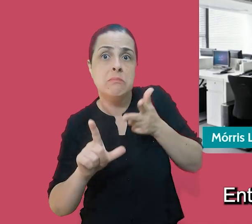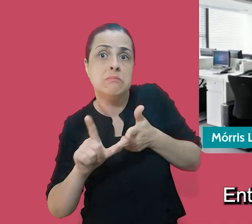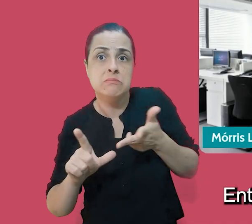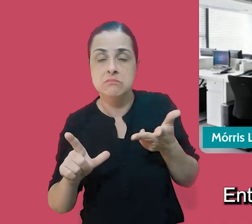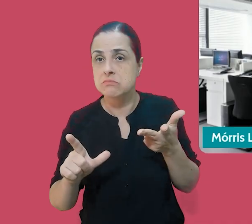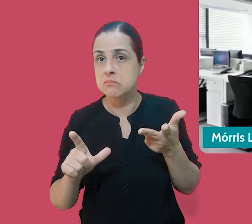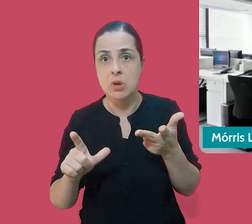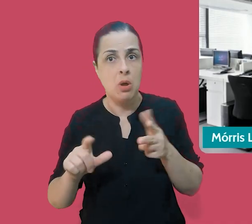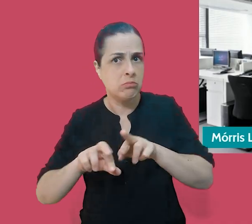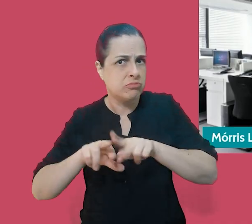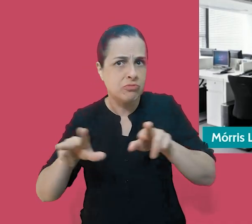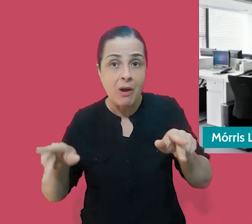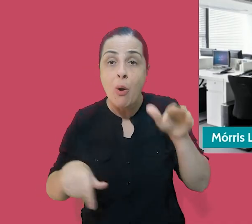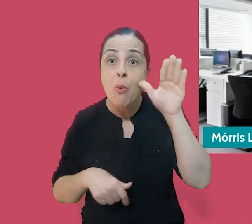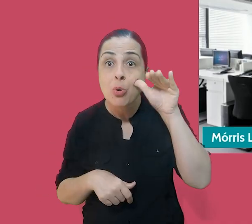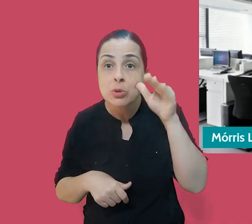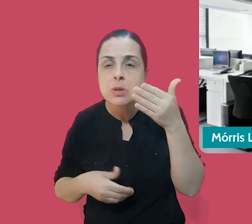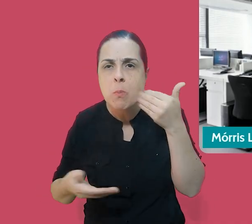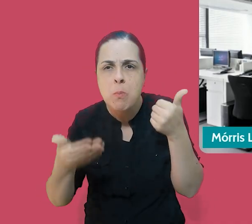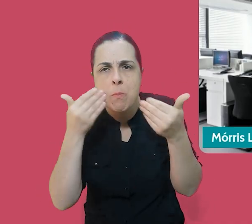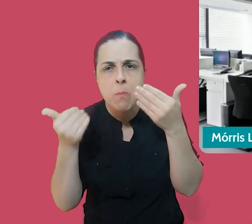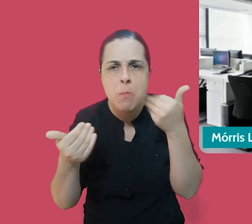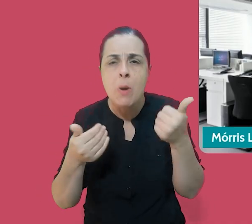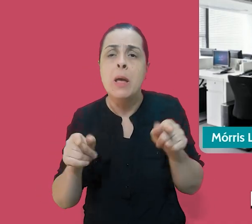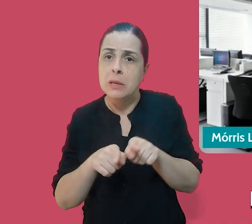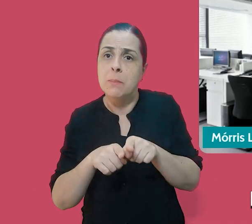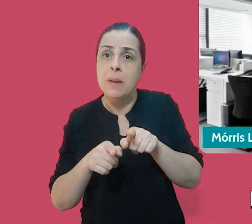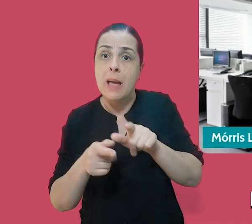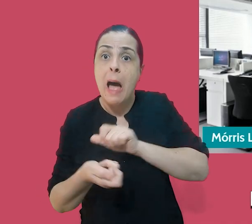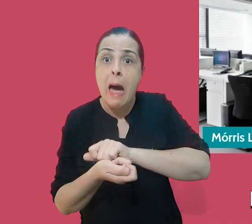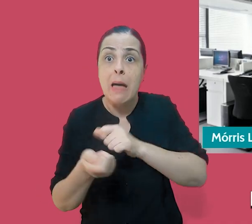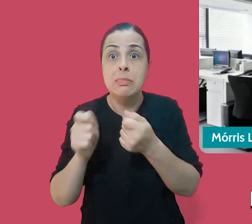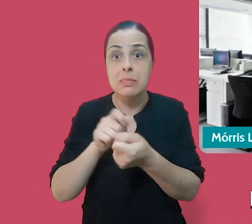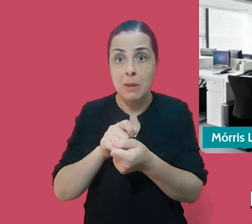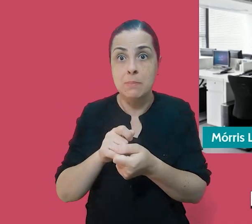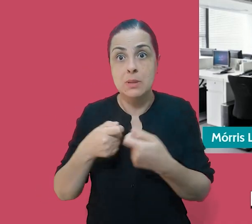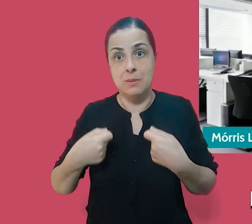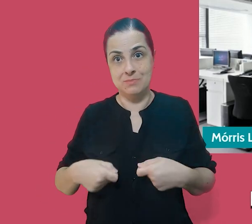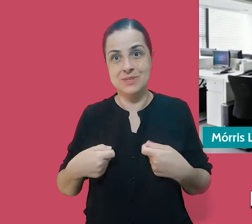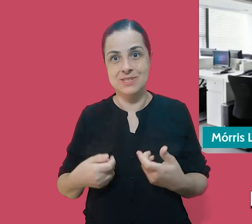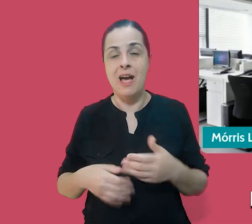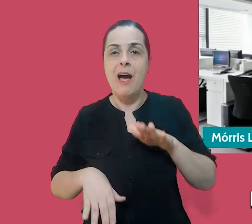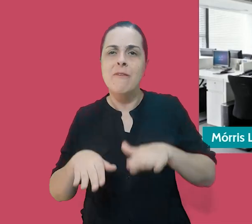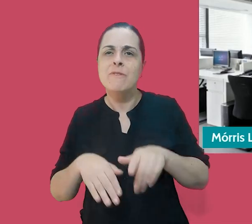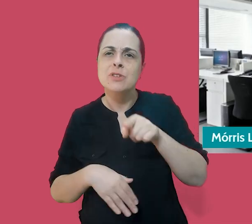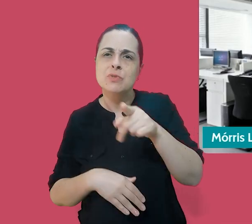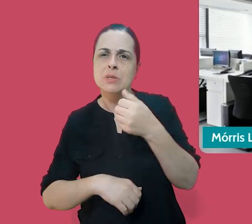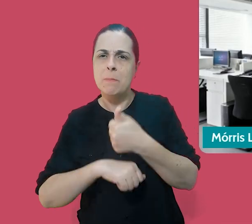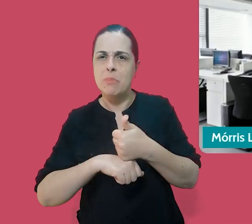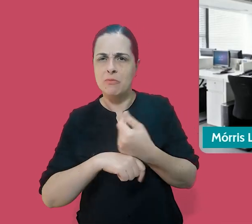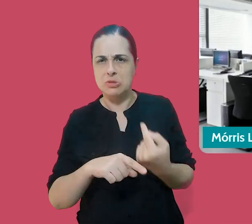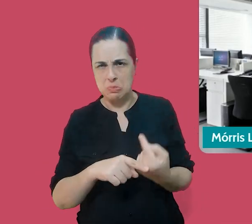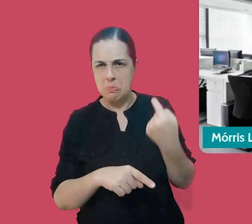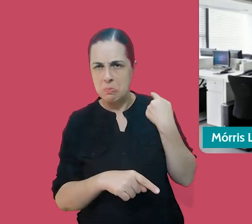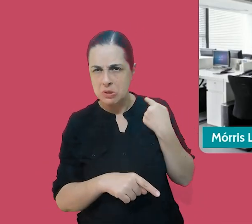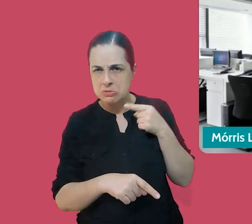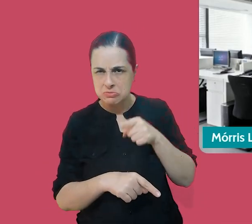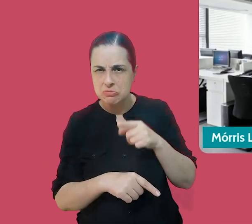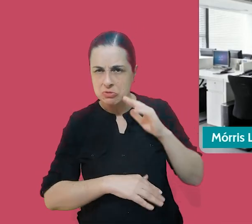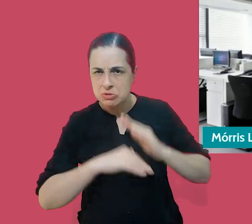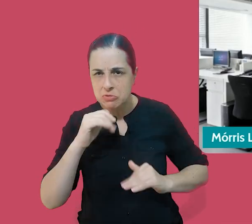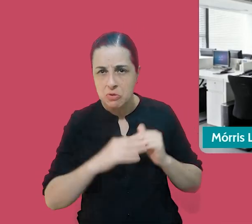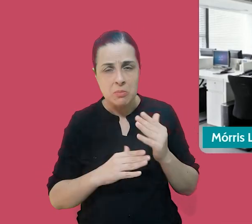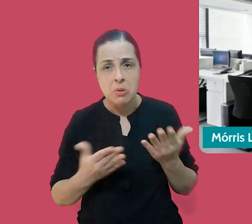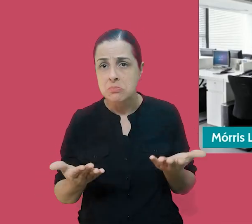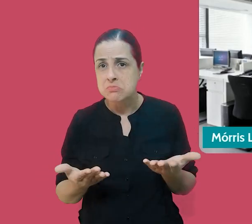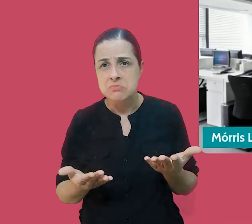curiosidade, né? E adaptabilidade para os novos tempos, porque talvez a sua profissão que você fazia, que você sempre fez, vai deixar